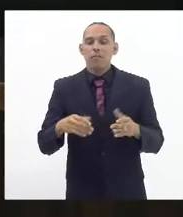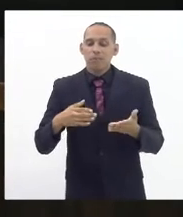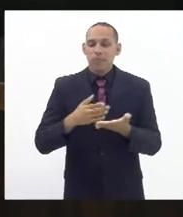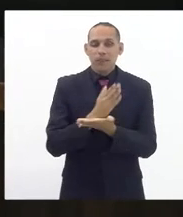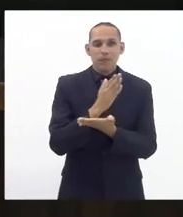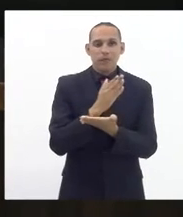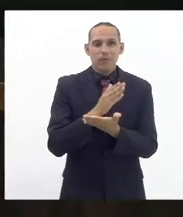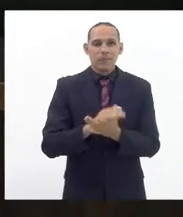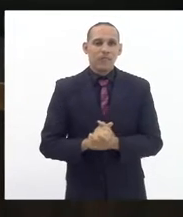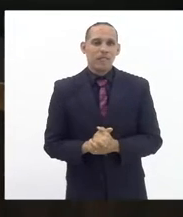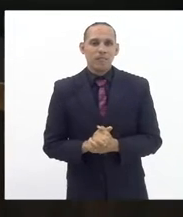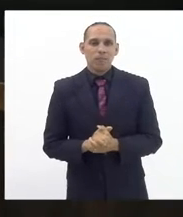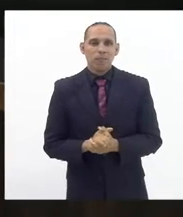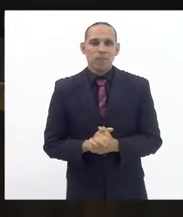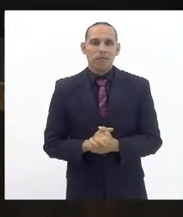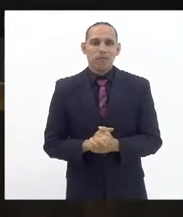Aprovado.